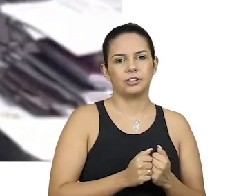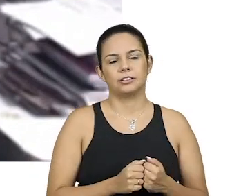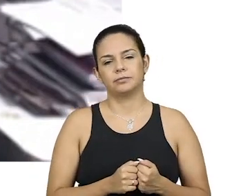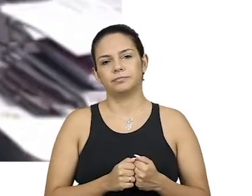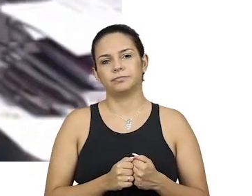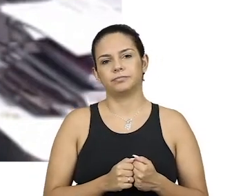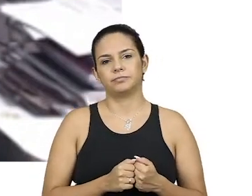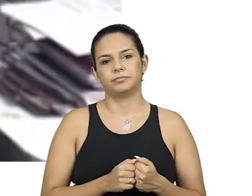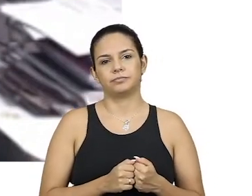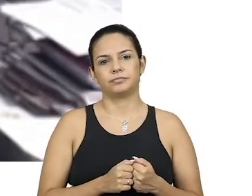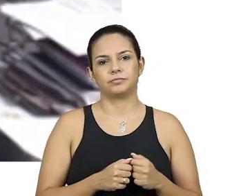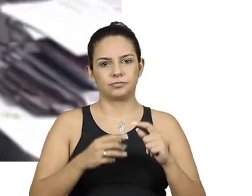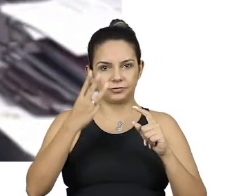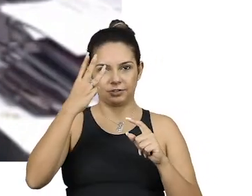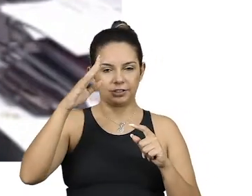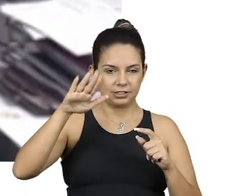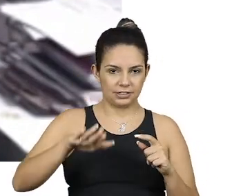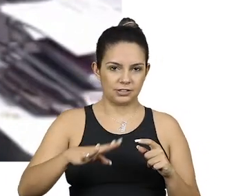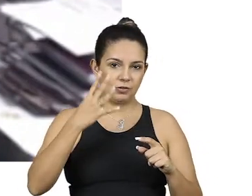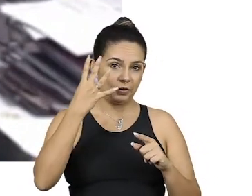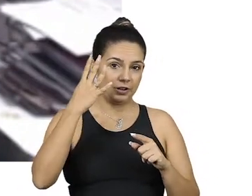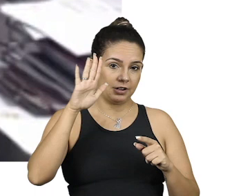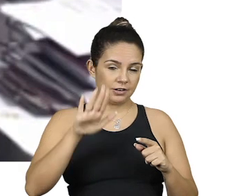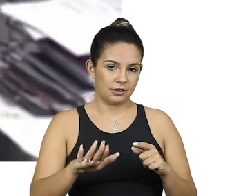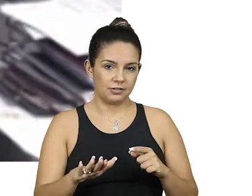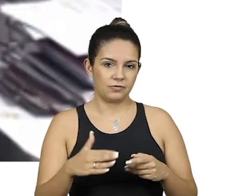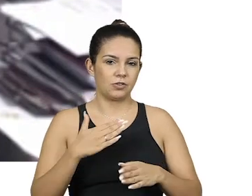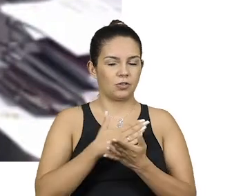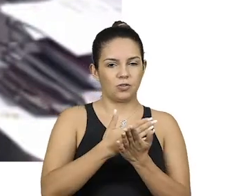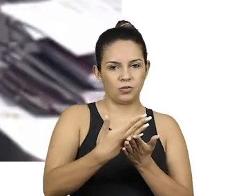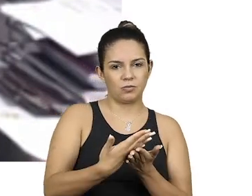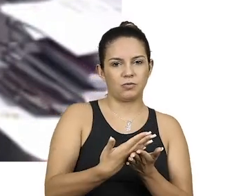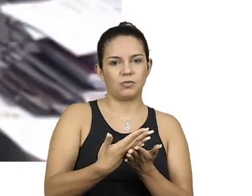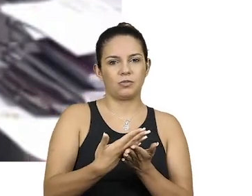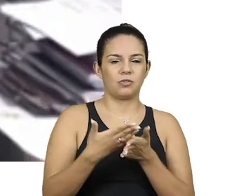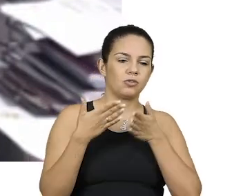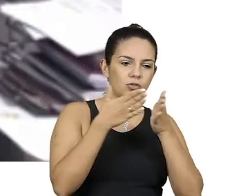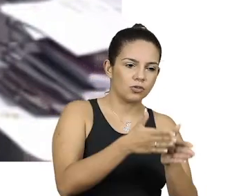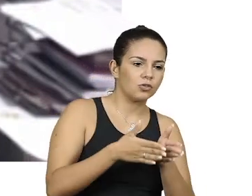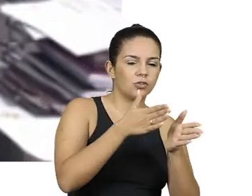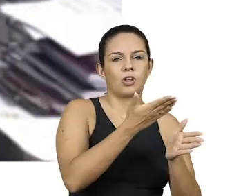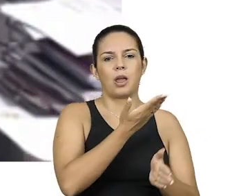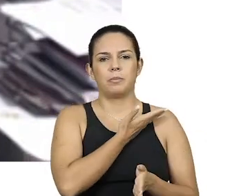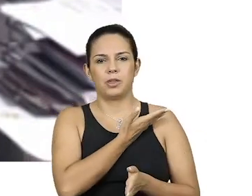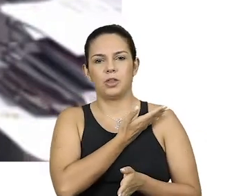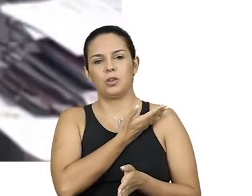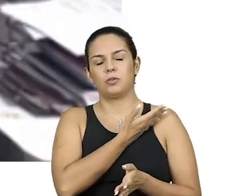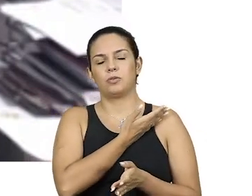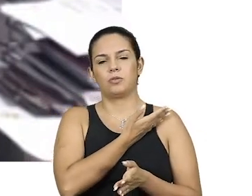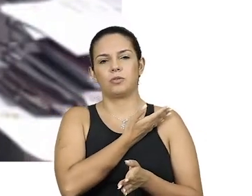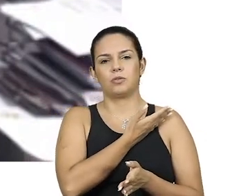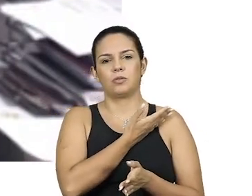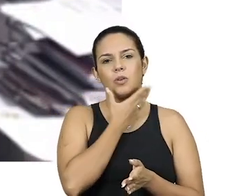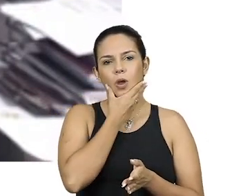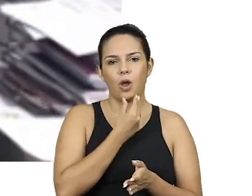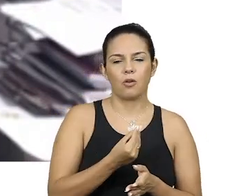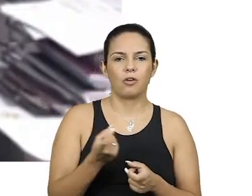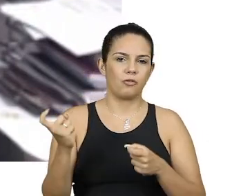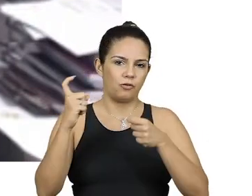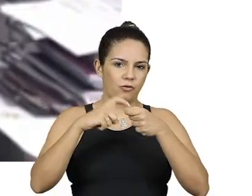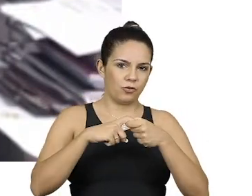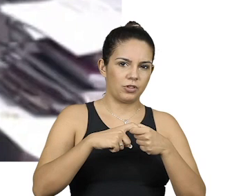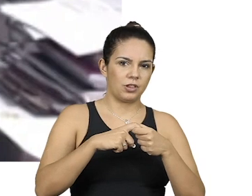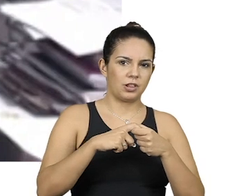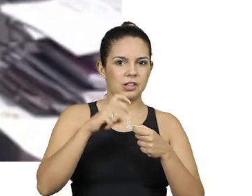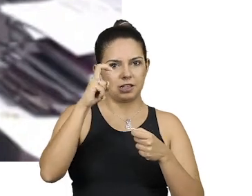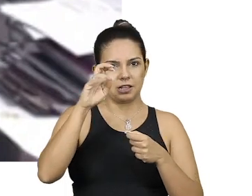Às 3 da tarde, às 4 da tarde, começavam a chegar os amigos, os homens voltavam